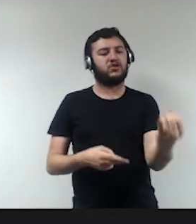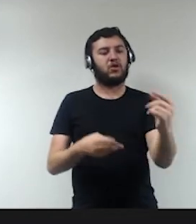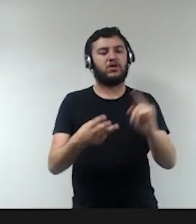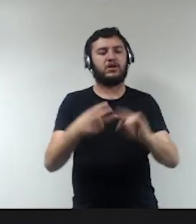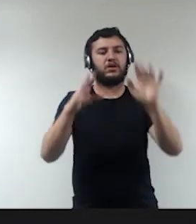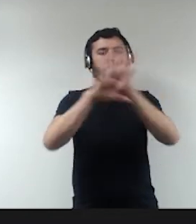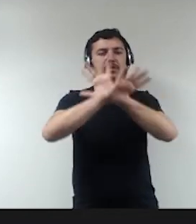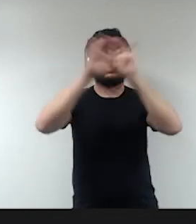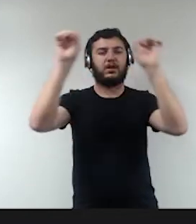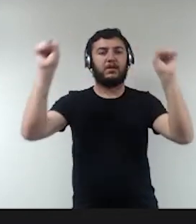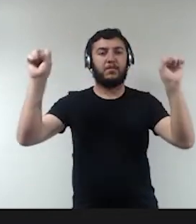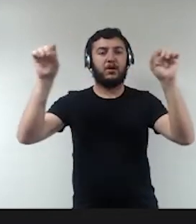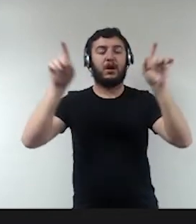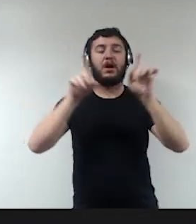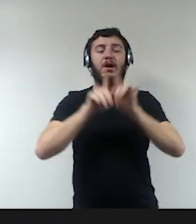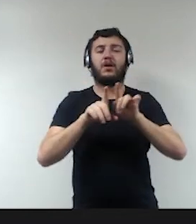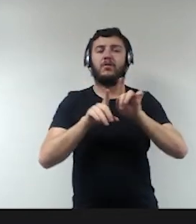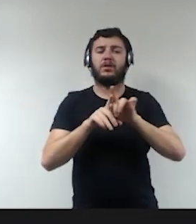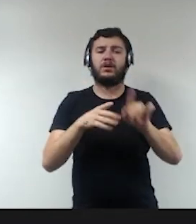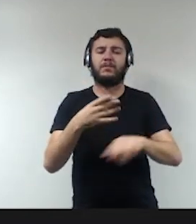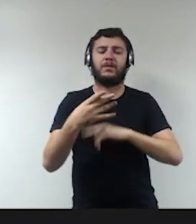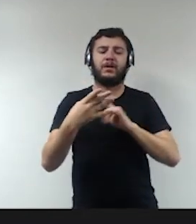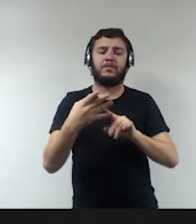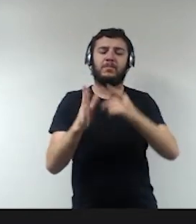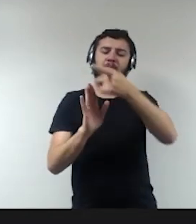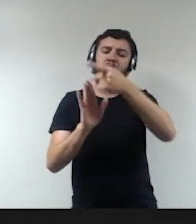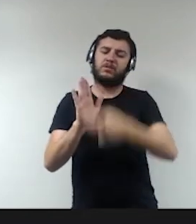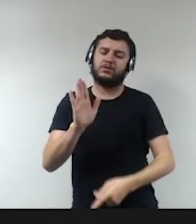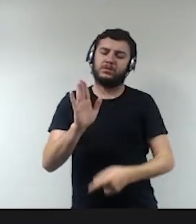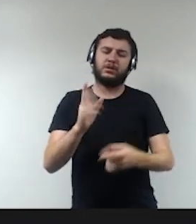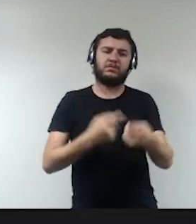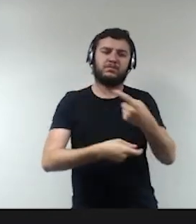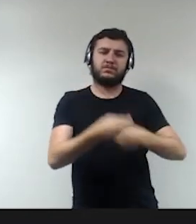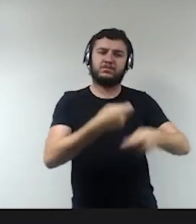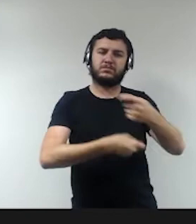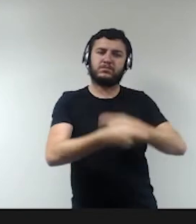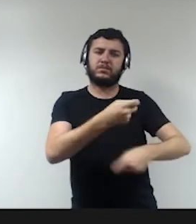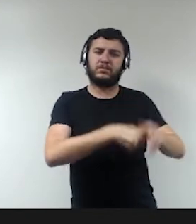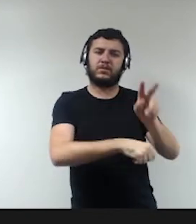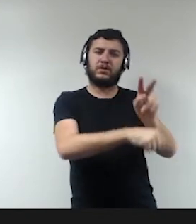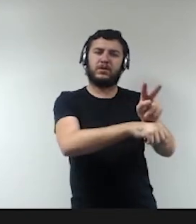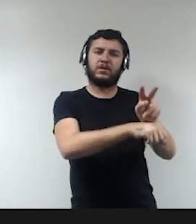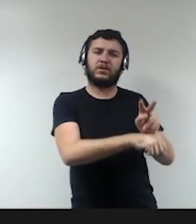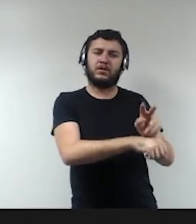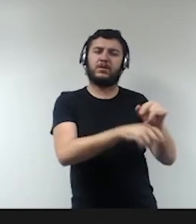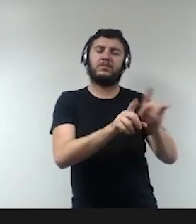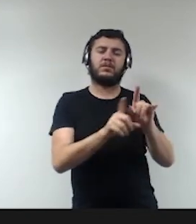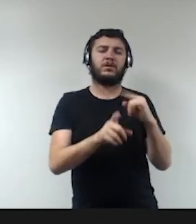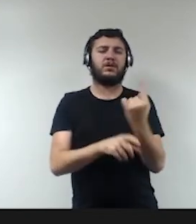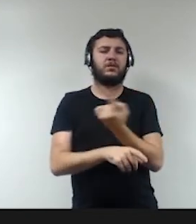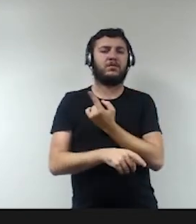e mesmo desses projetos legislativos de negociação preventiva, é sensibilizar todos